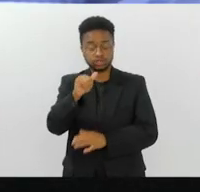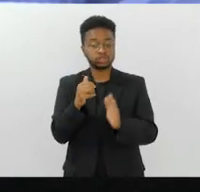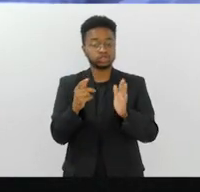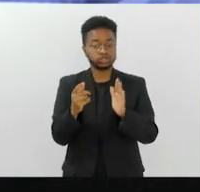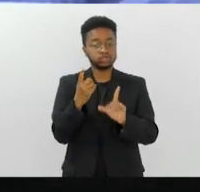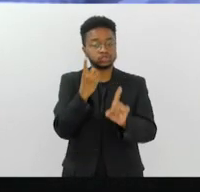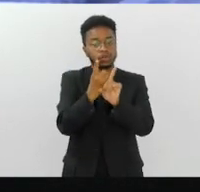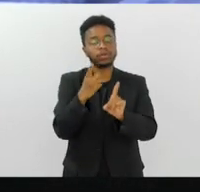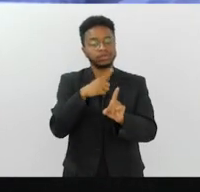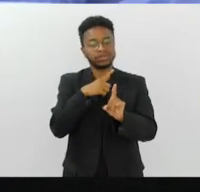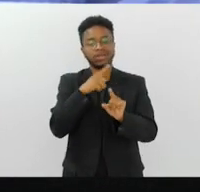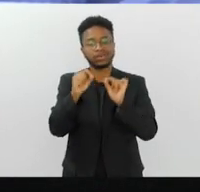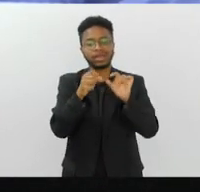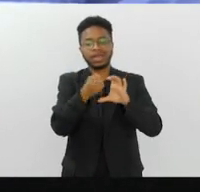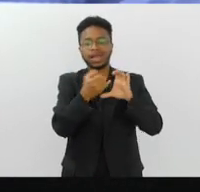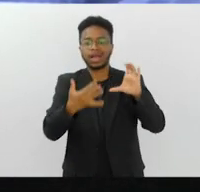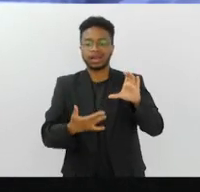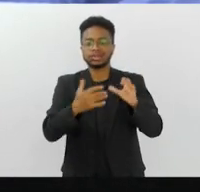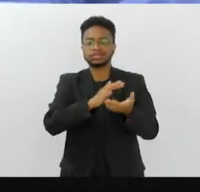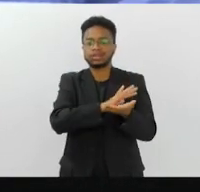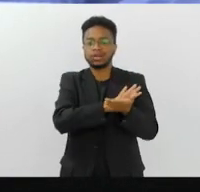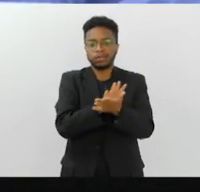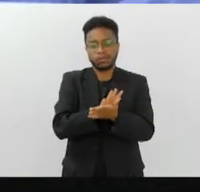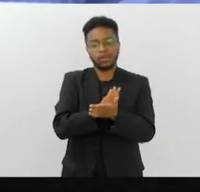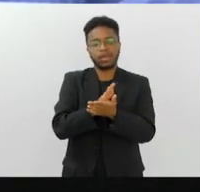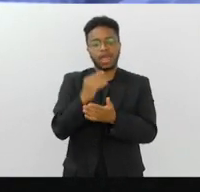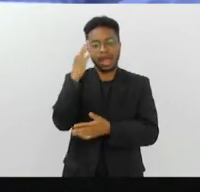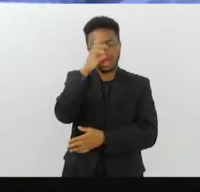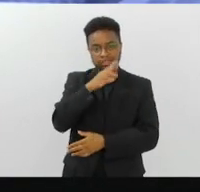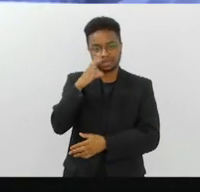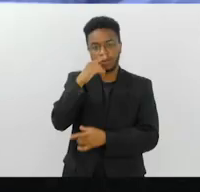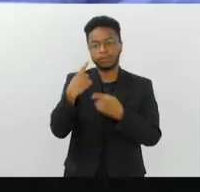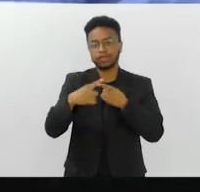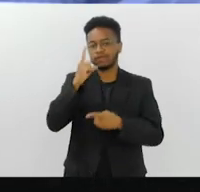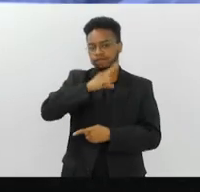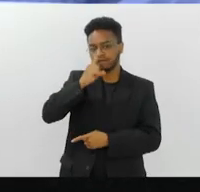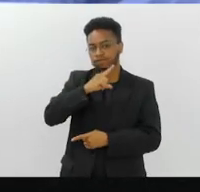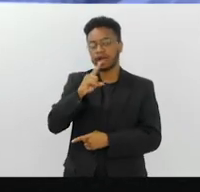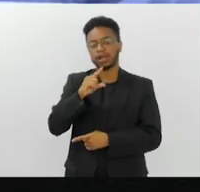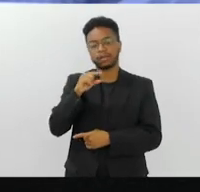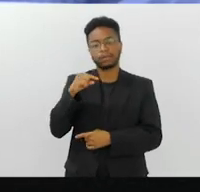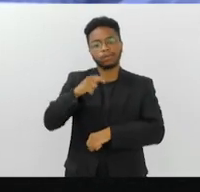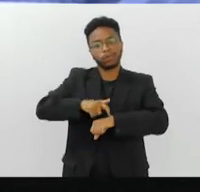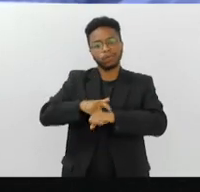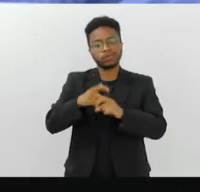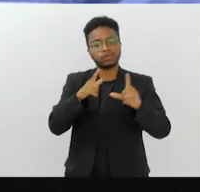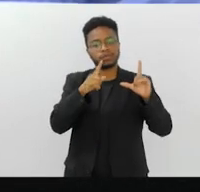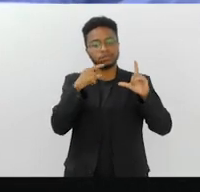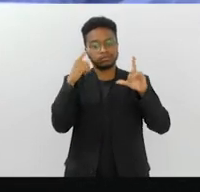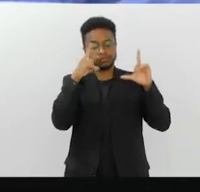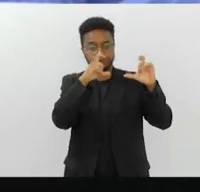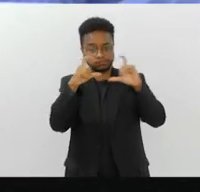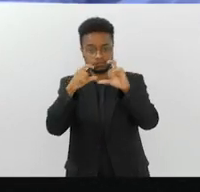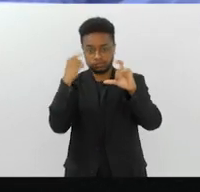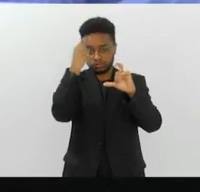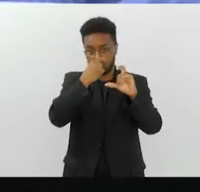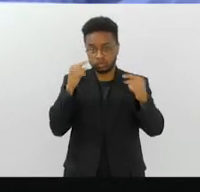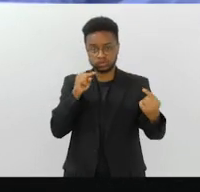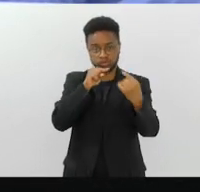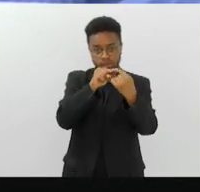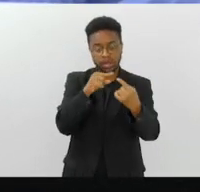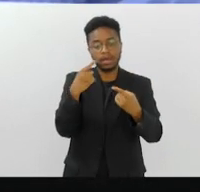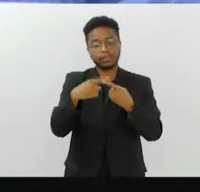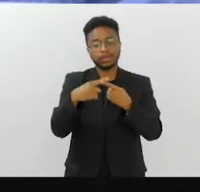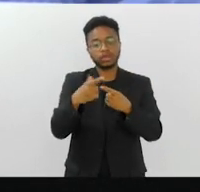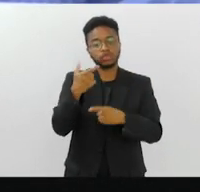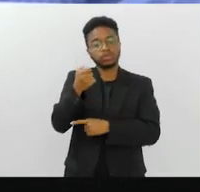esse viés racial nas detecções de faces então no desenvolvimento desses sistemas lá em 2018 Ela descobriu que as